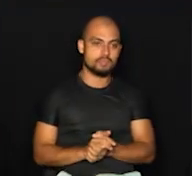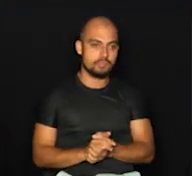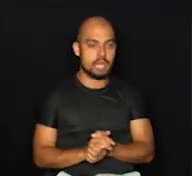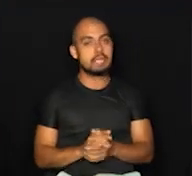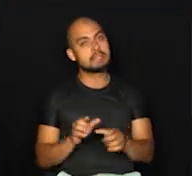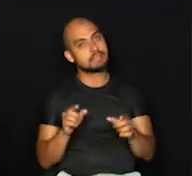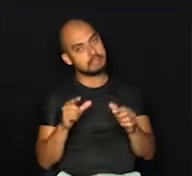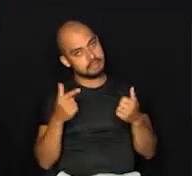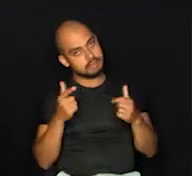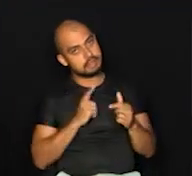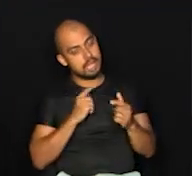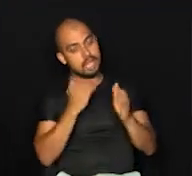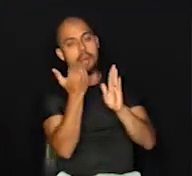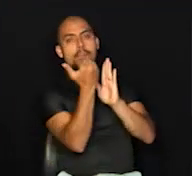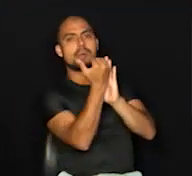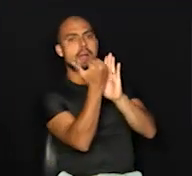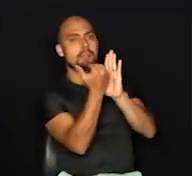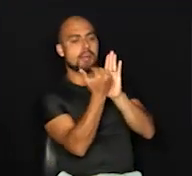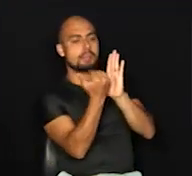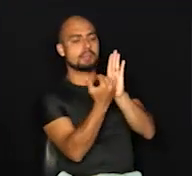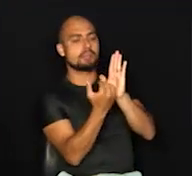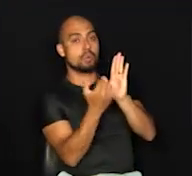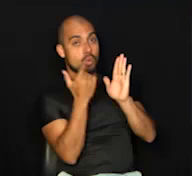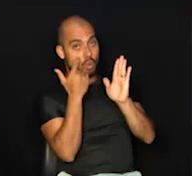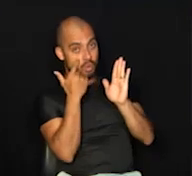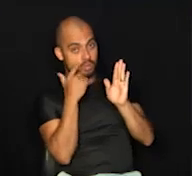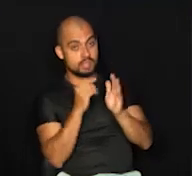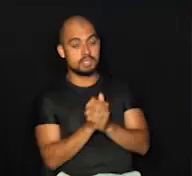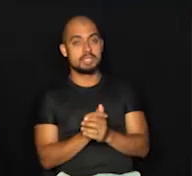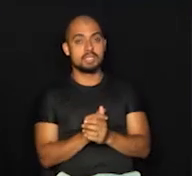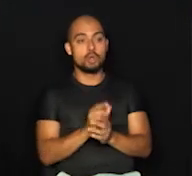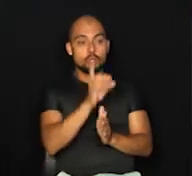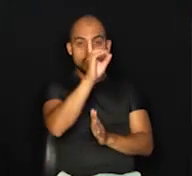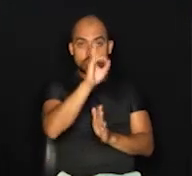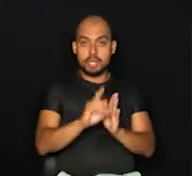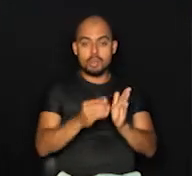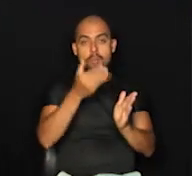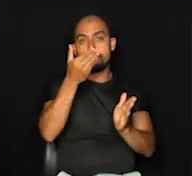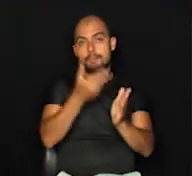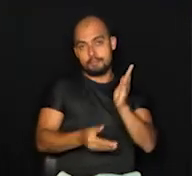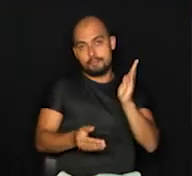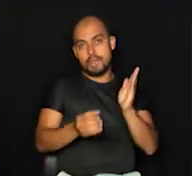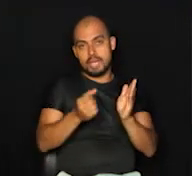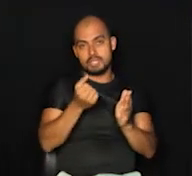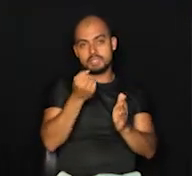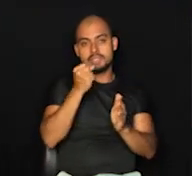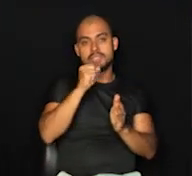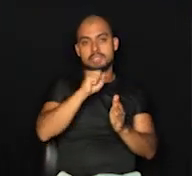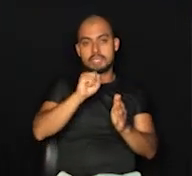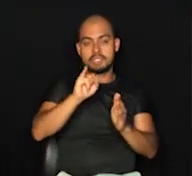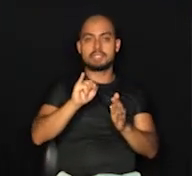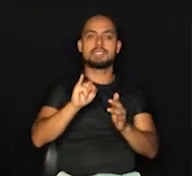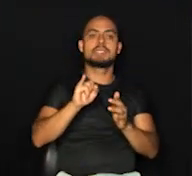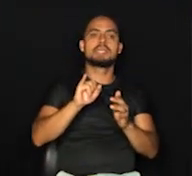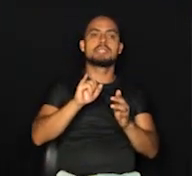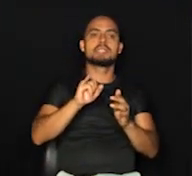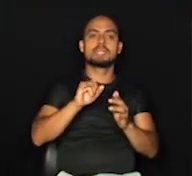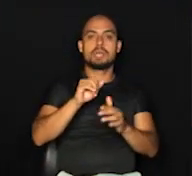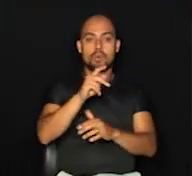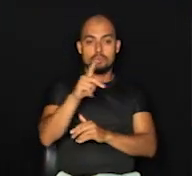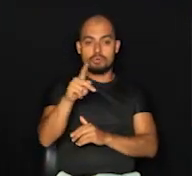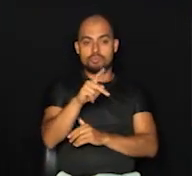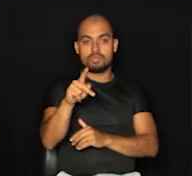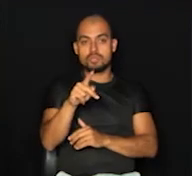alguns critérios, viu, Gabriel? Olha só. Perderá o direito ao recebimento da parcela mensal do subsídio o